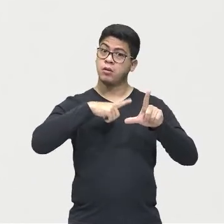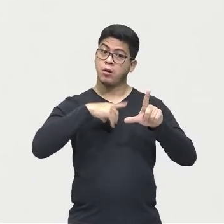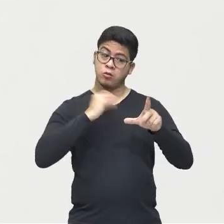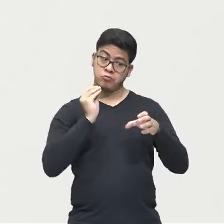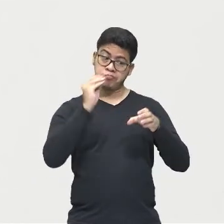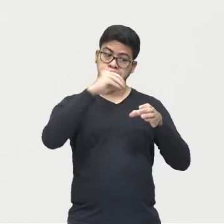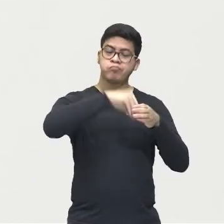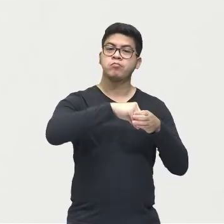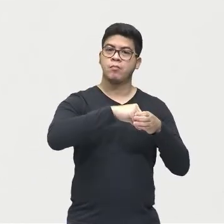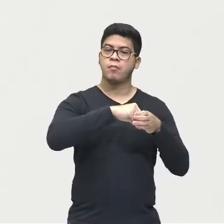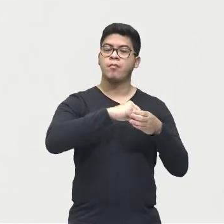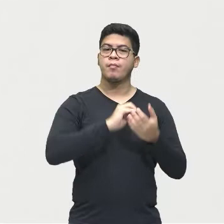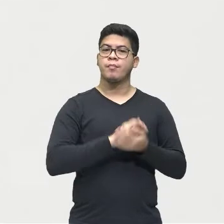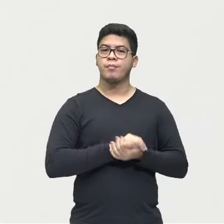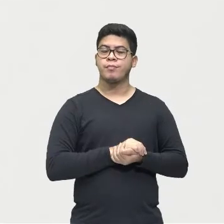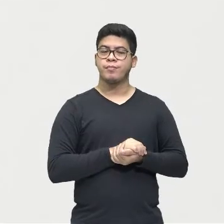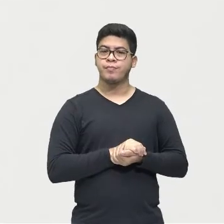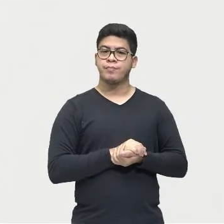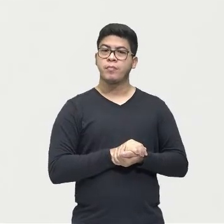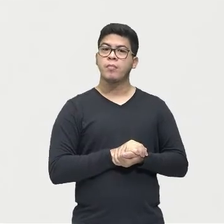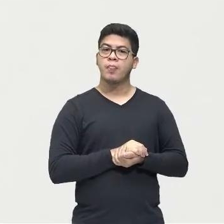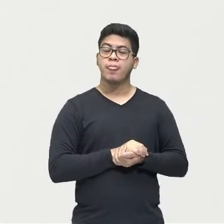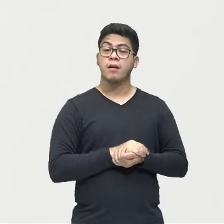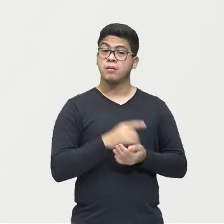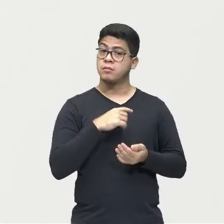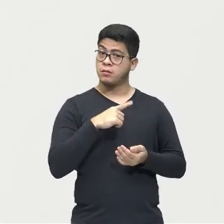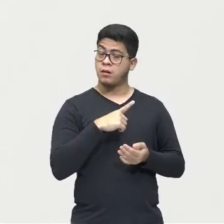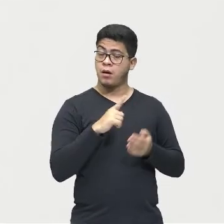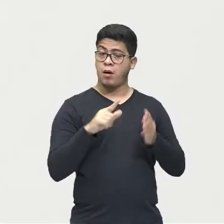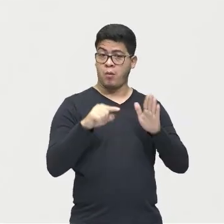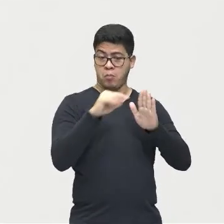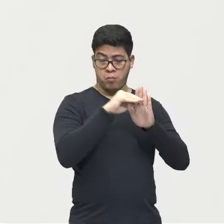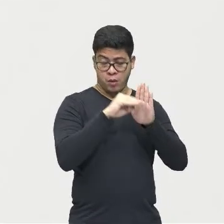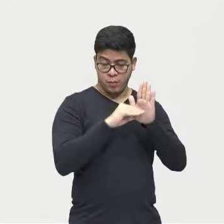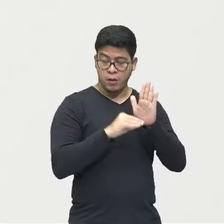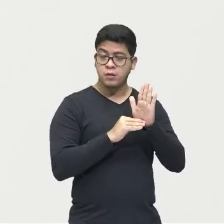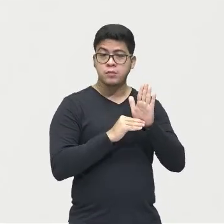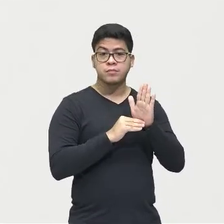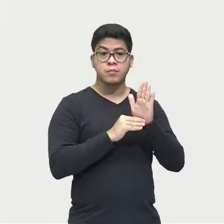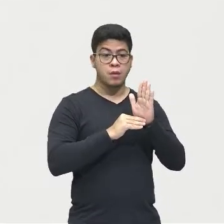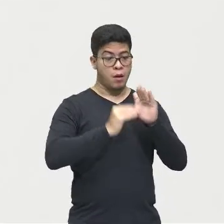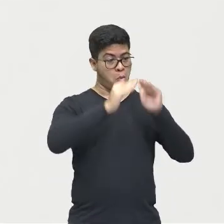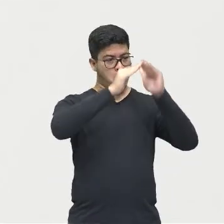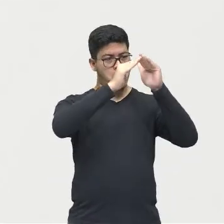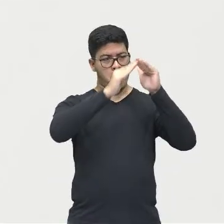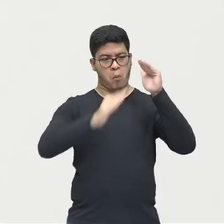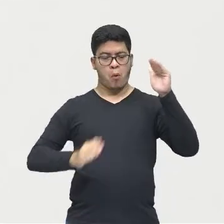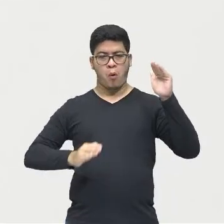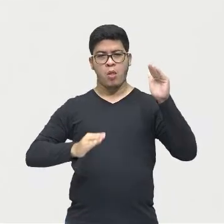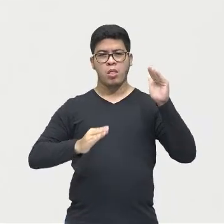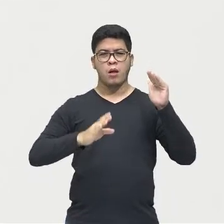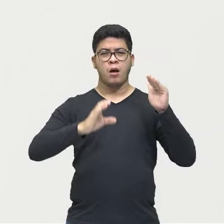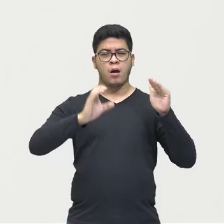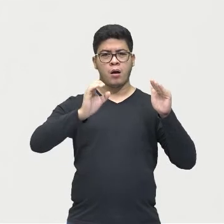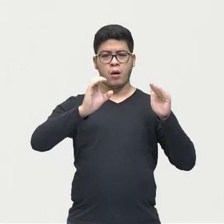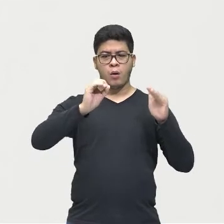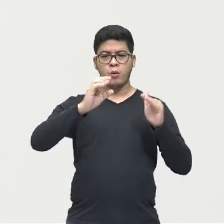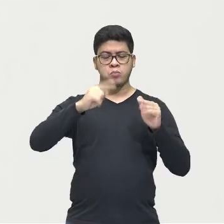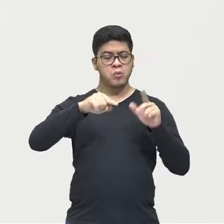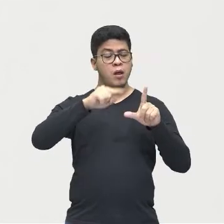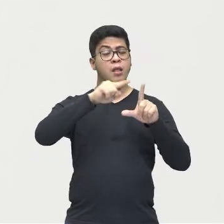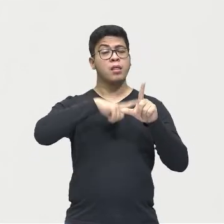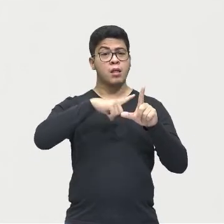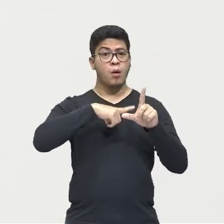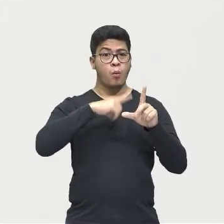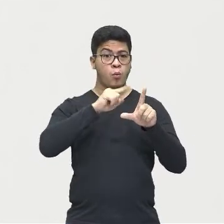internos. Aí vem as propriedades, né? As diagonais são ortogonais, ou seja, estão formando ângulos de 90 graus.